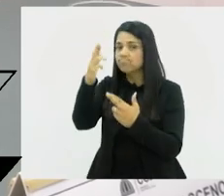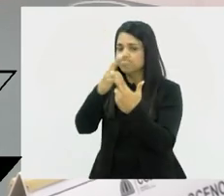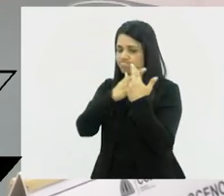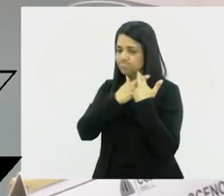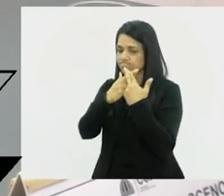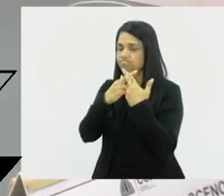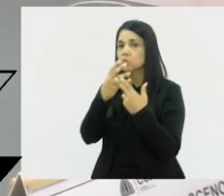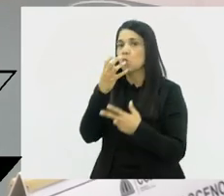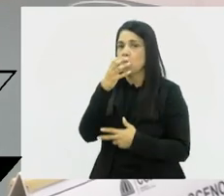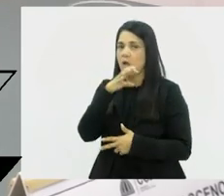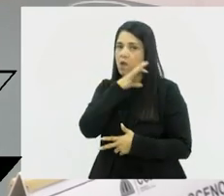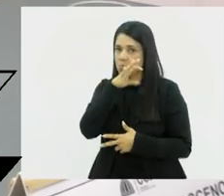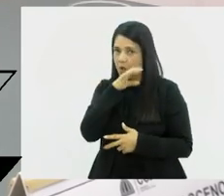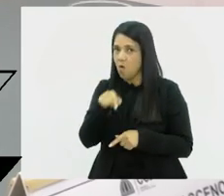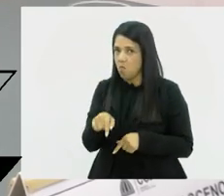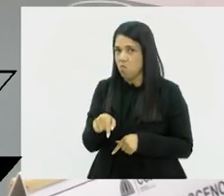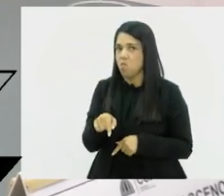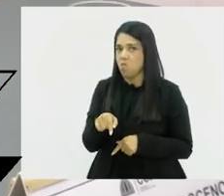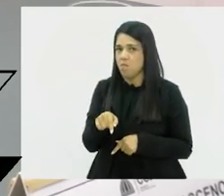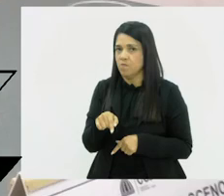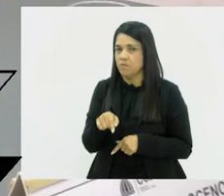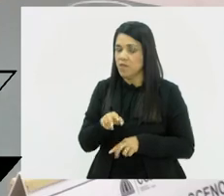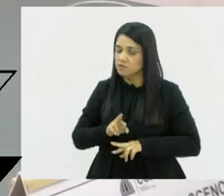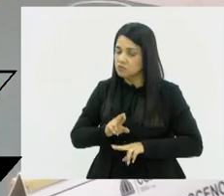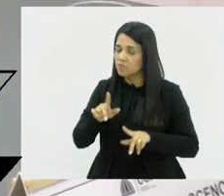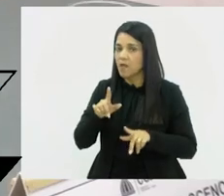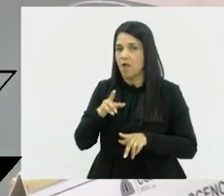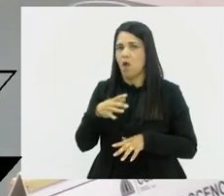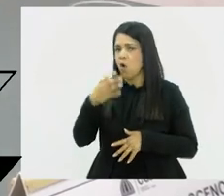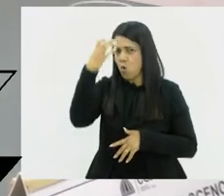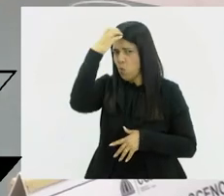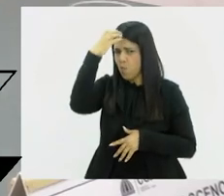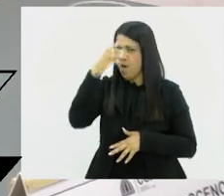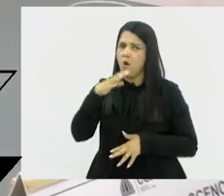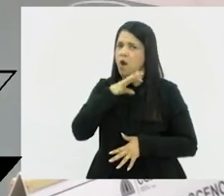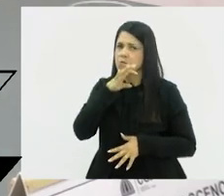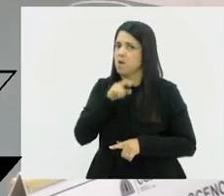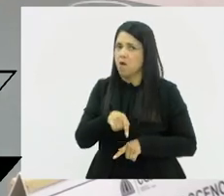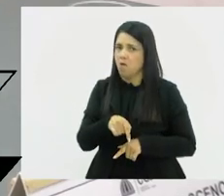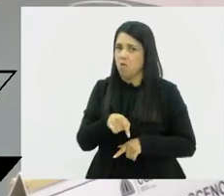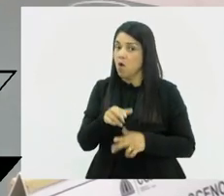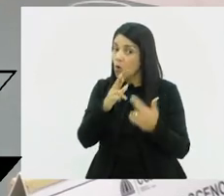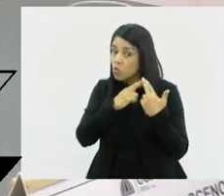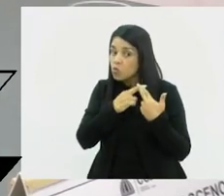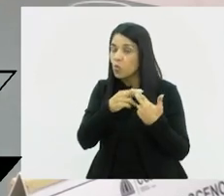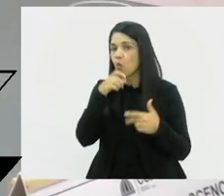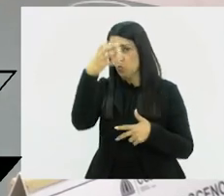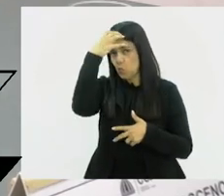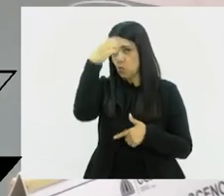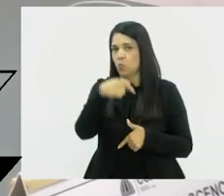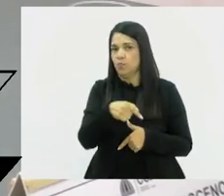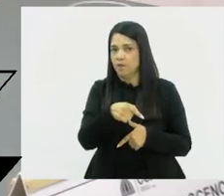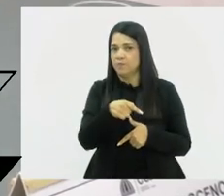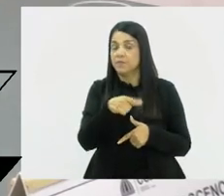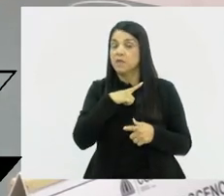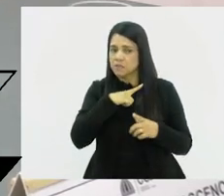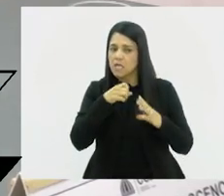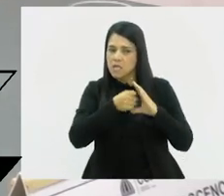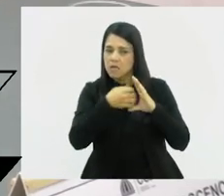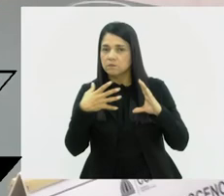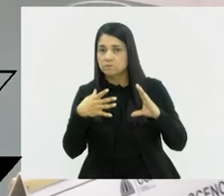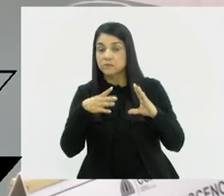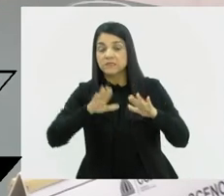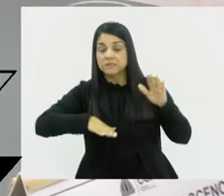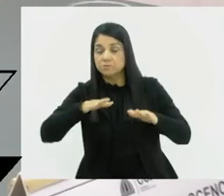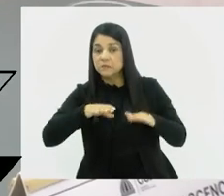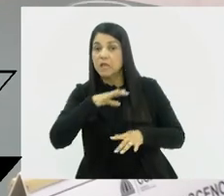animal. Entretanto, os animais, eles têm suas características. E, a depender do tipo de animal